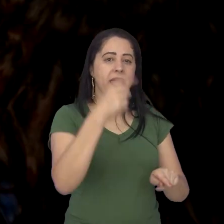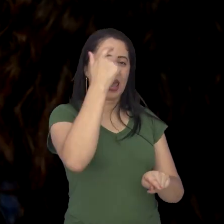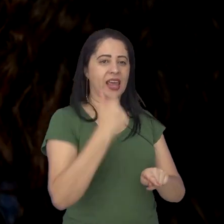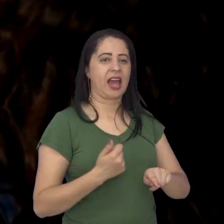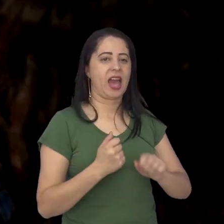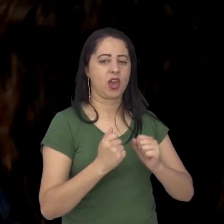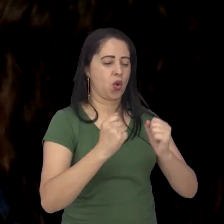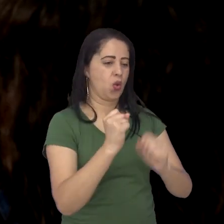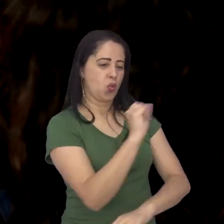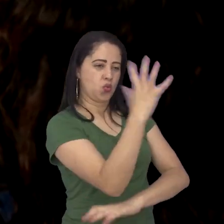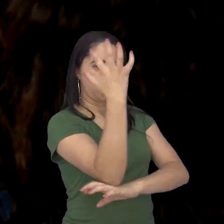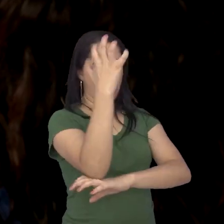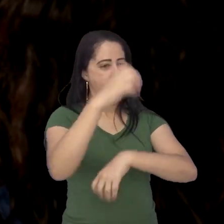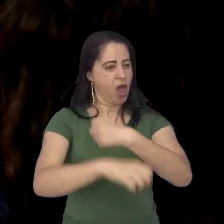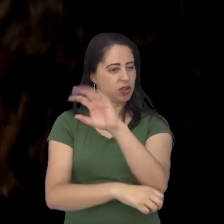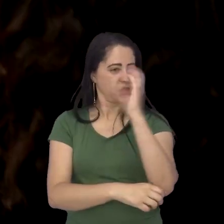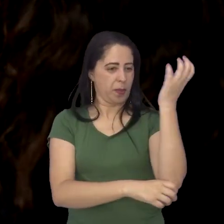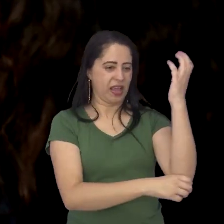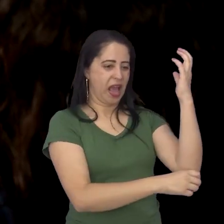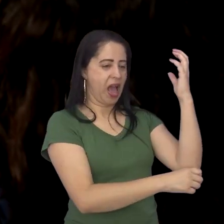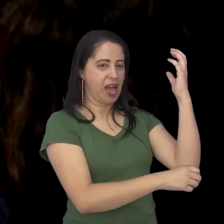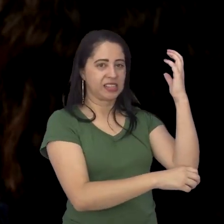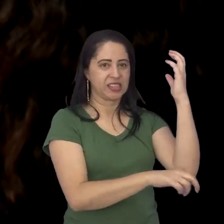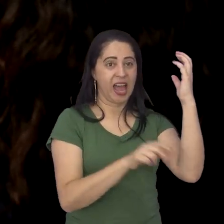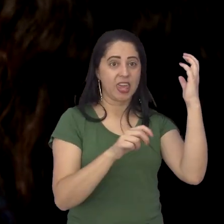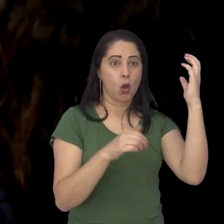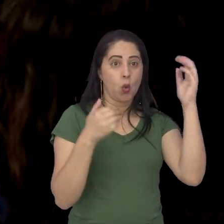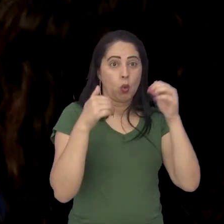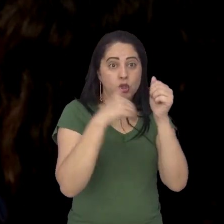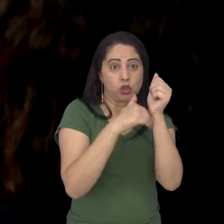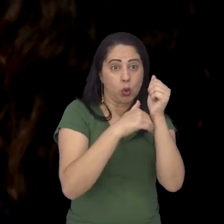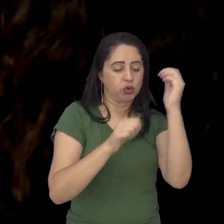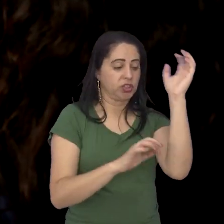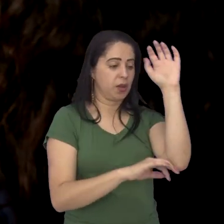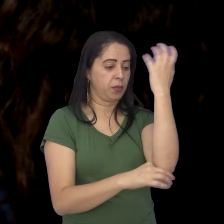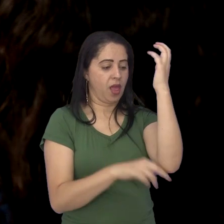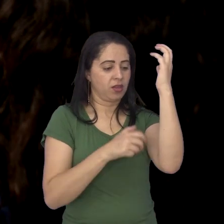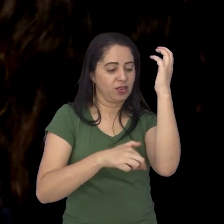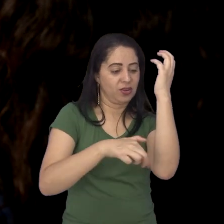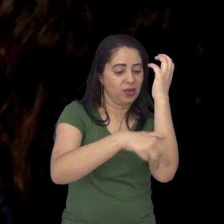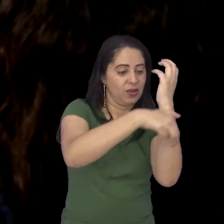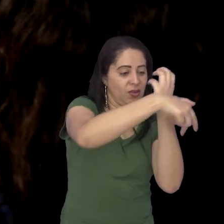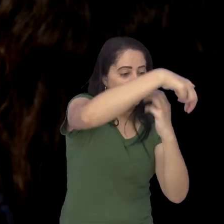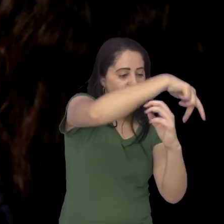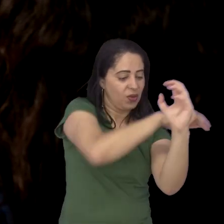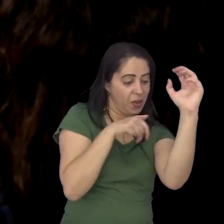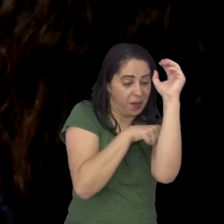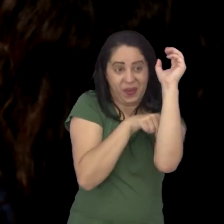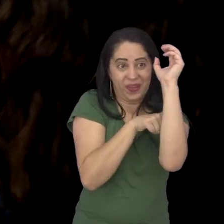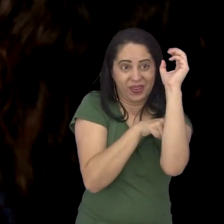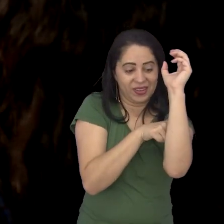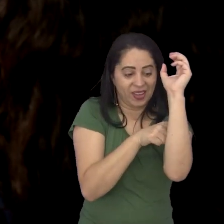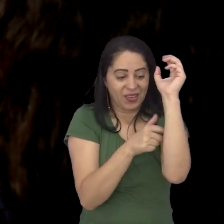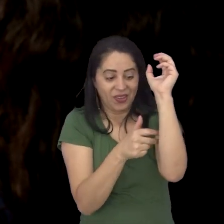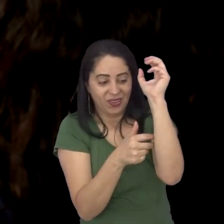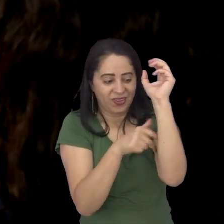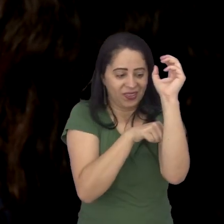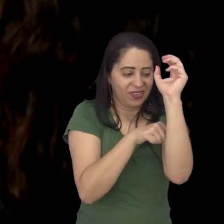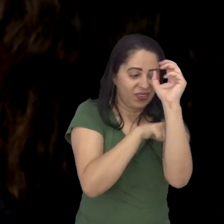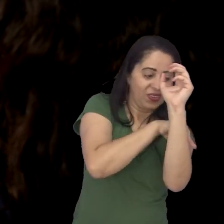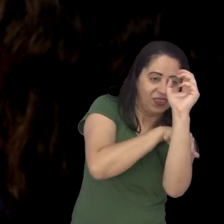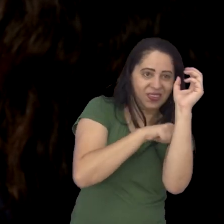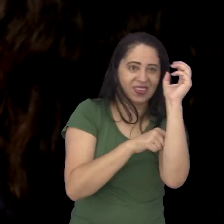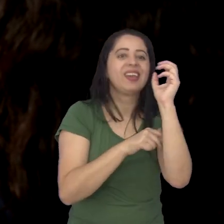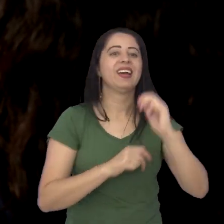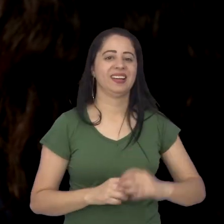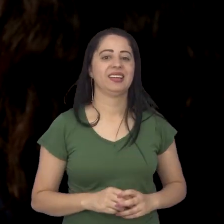eu era a rainha do mato, desaparecia, na época não tinha celular. E tinha aquele lance de que quando começou a ter vizinhos, né,